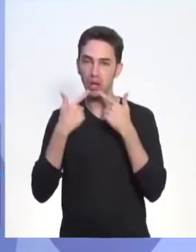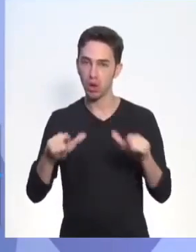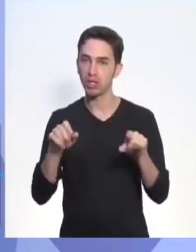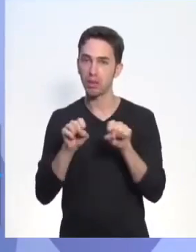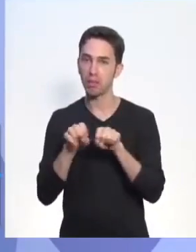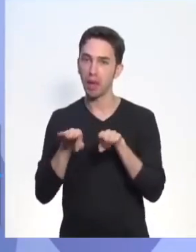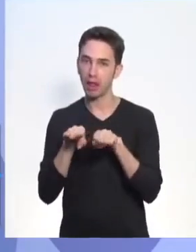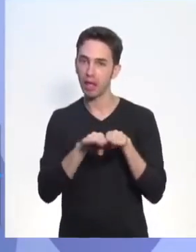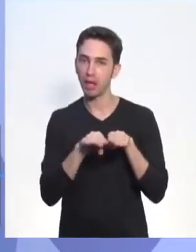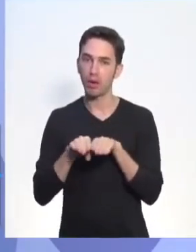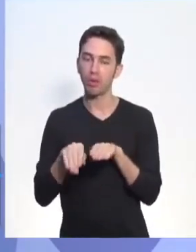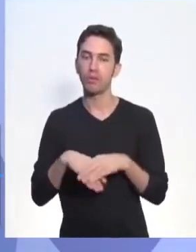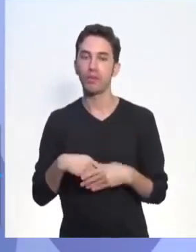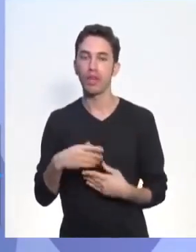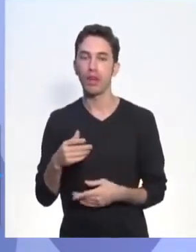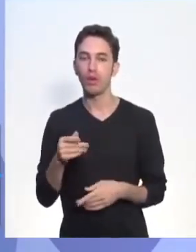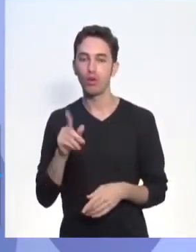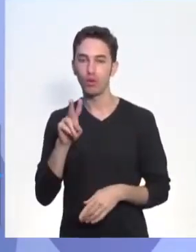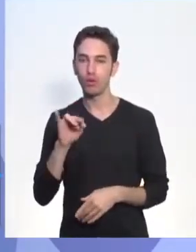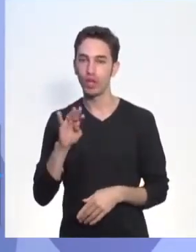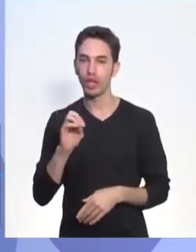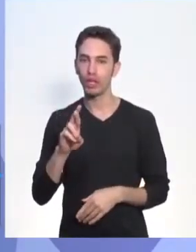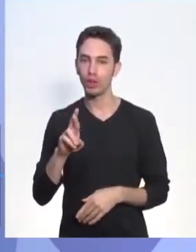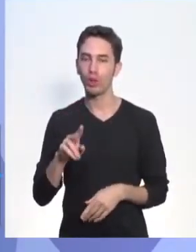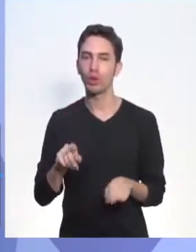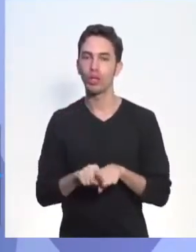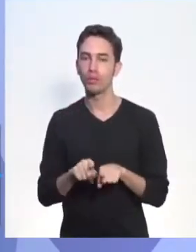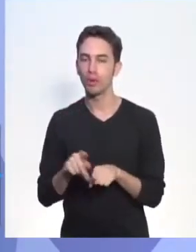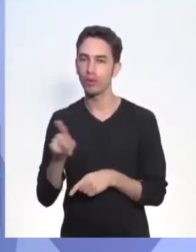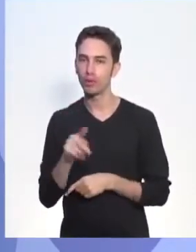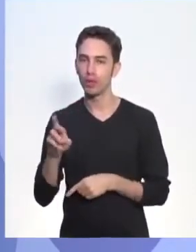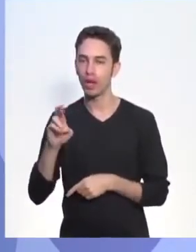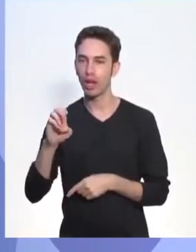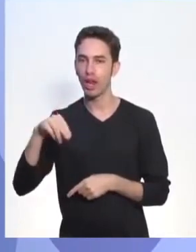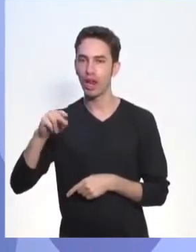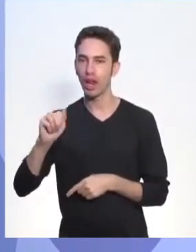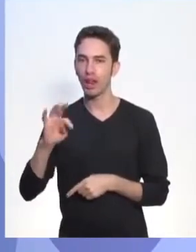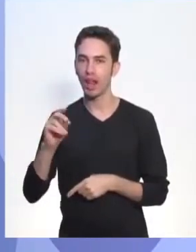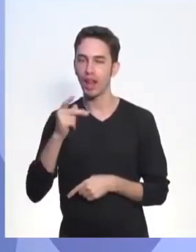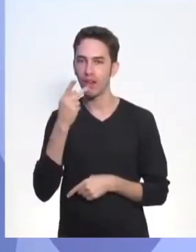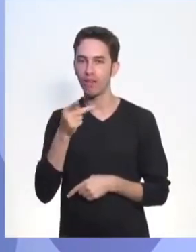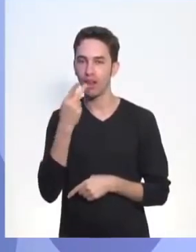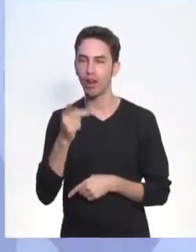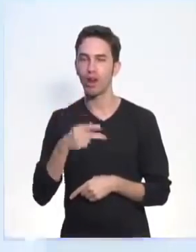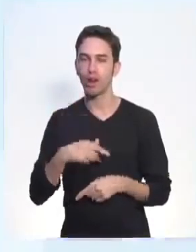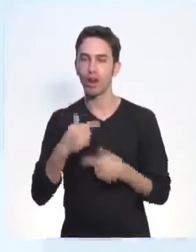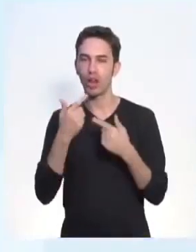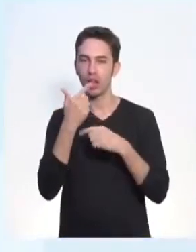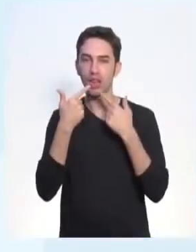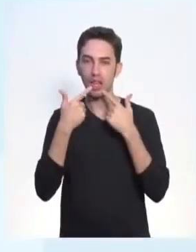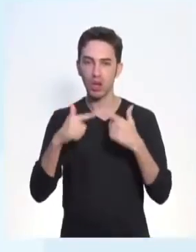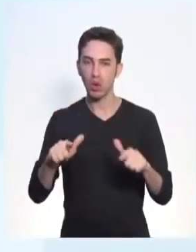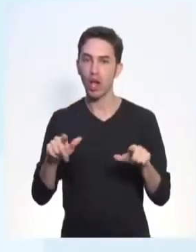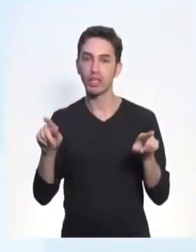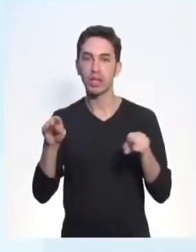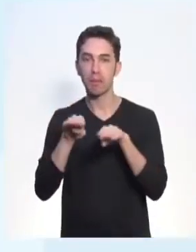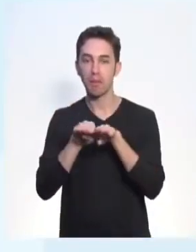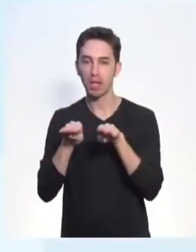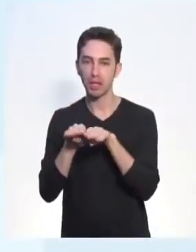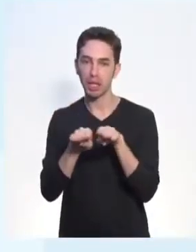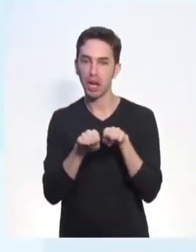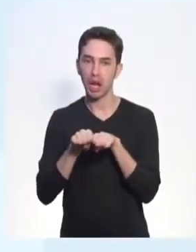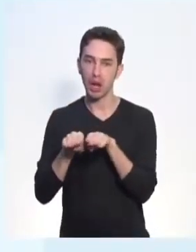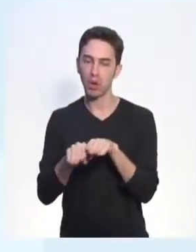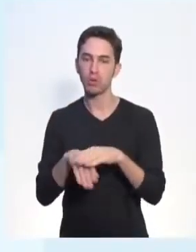O Vitor, linguagem padrão também. O Vitor, da professora Renata. Vamos ver.